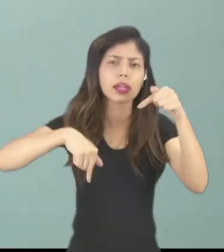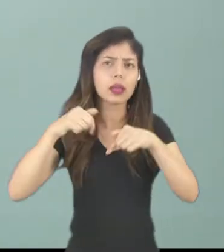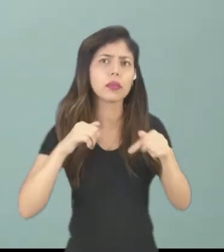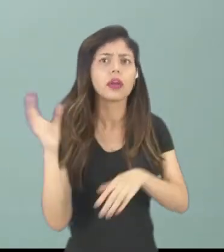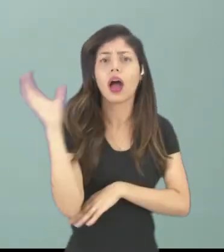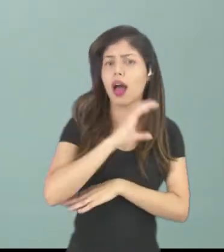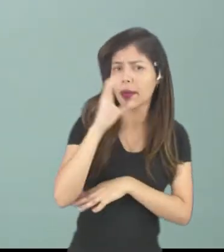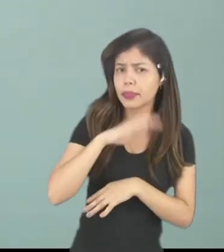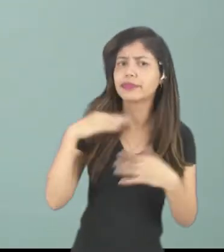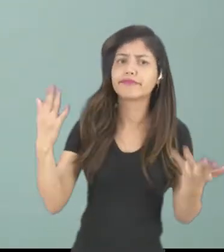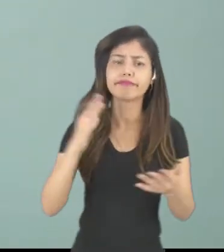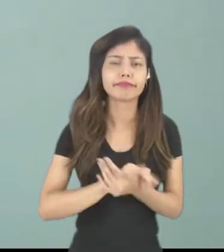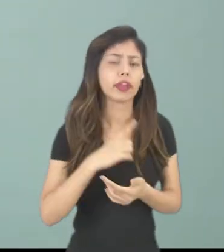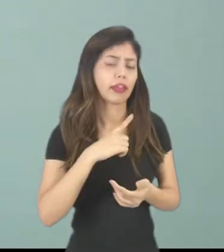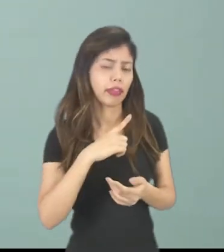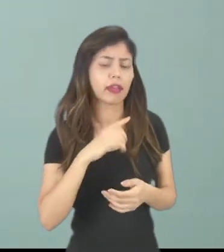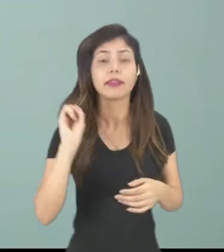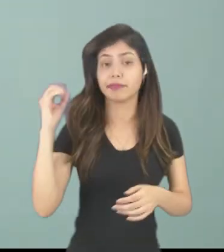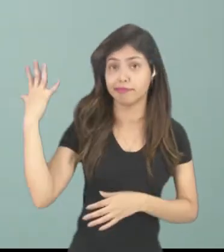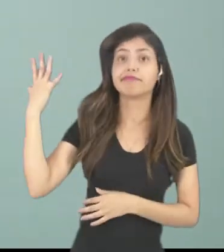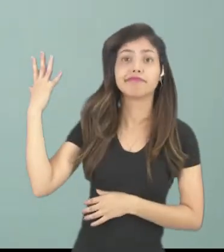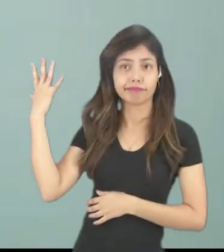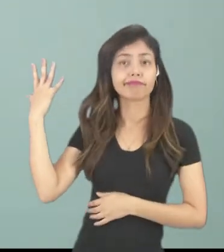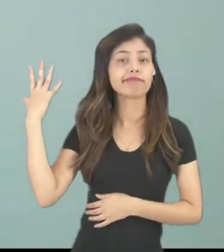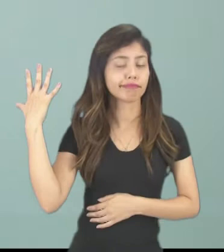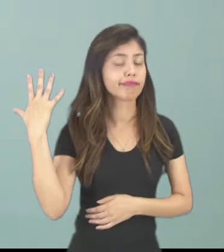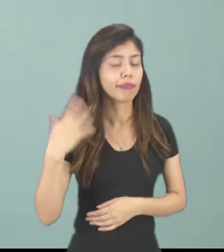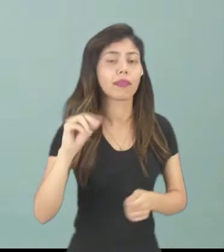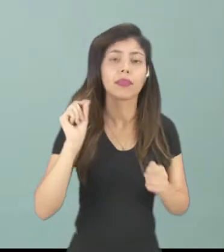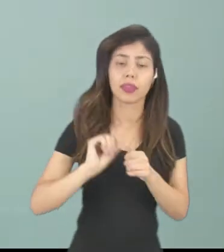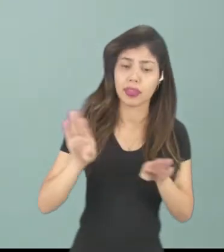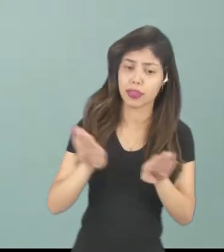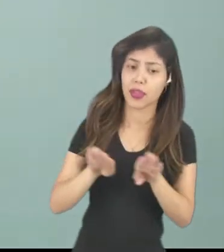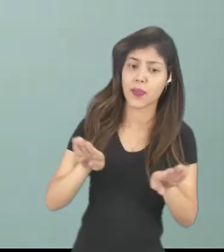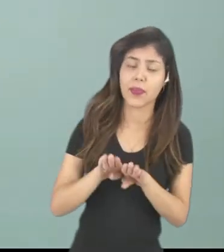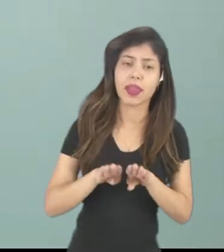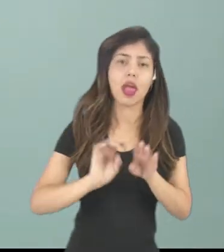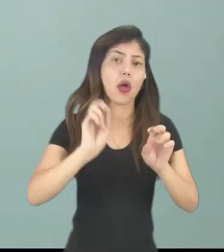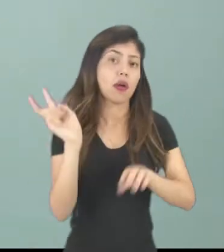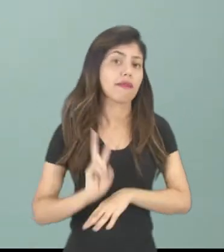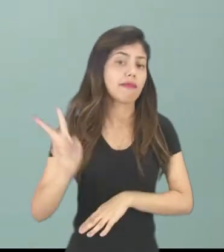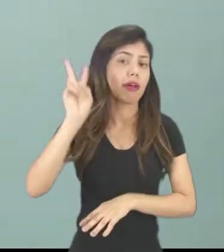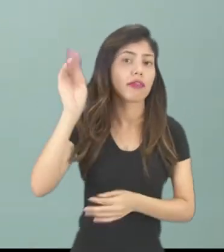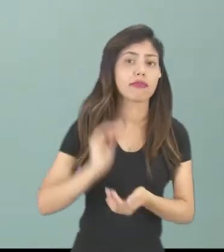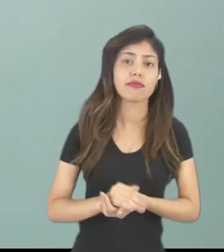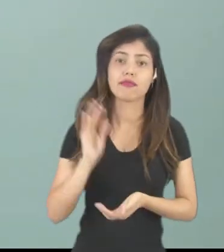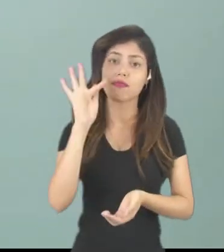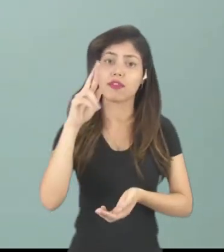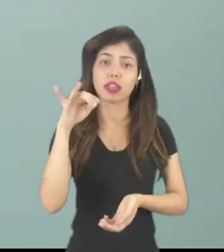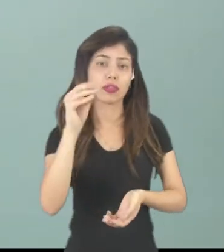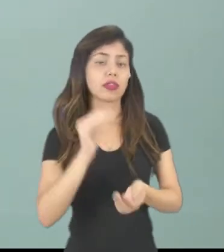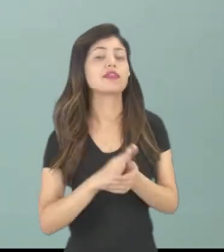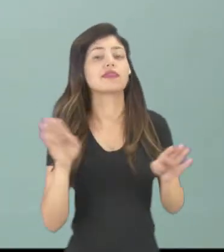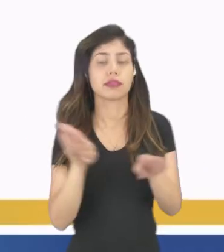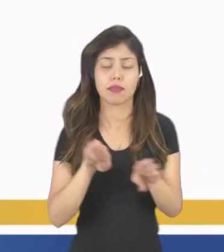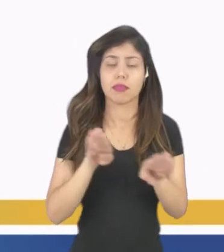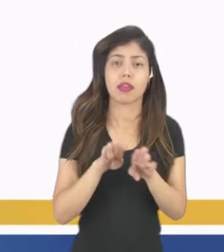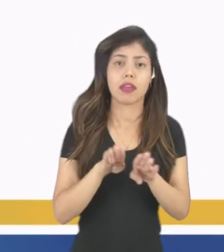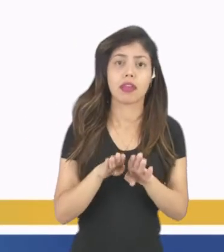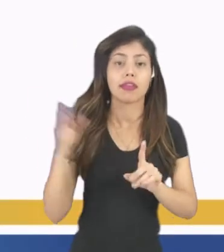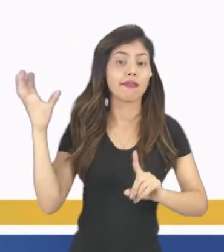é a velocidade que essas reações ocorrem e que fatores podem estar influenciando nessa reação. Então, nós temos